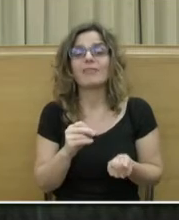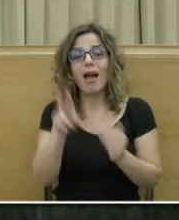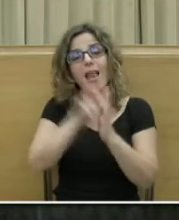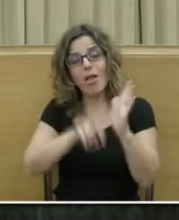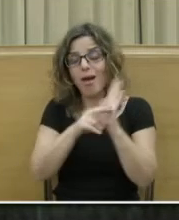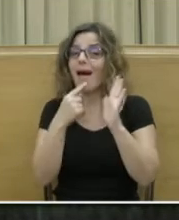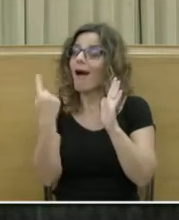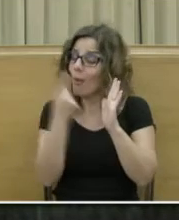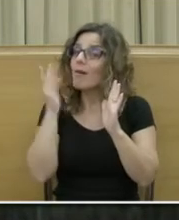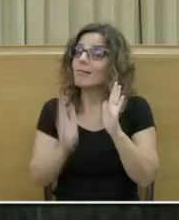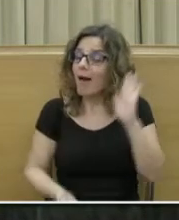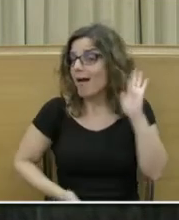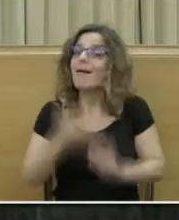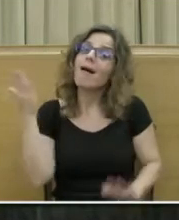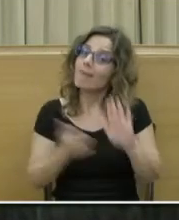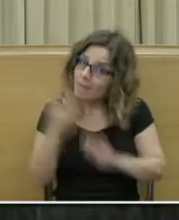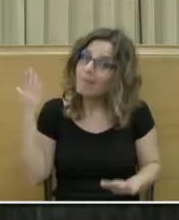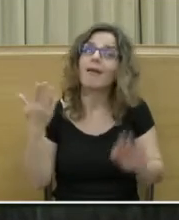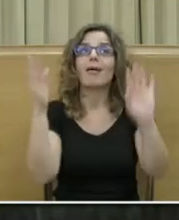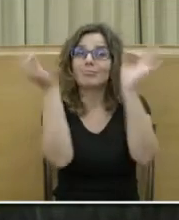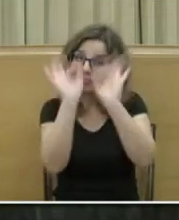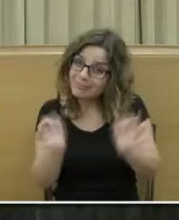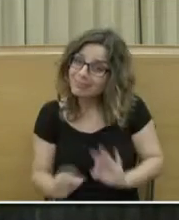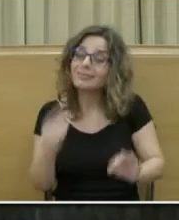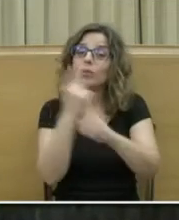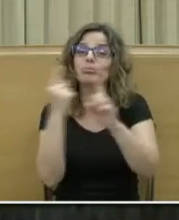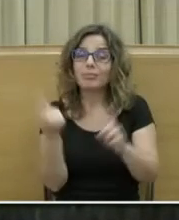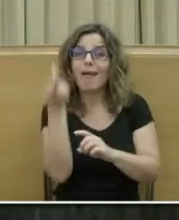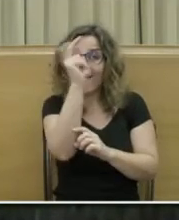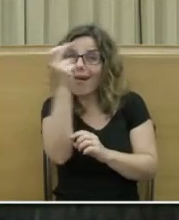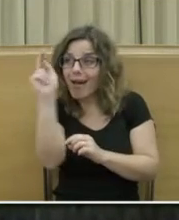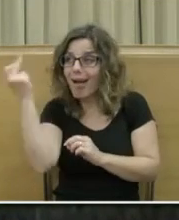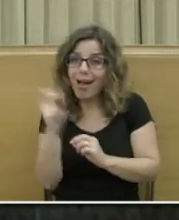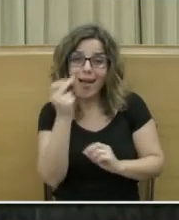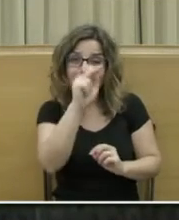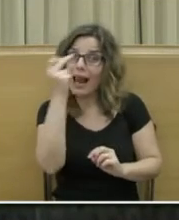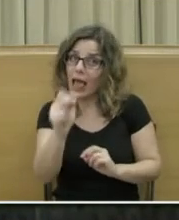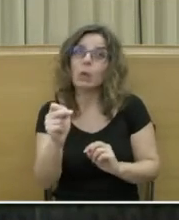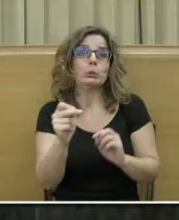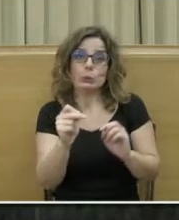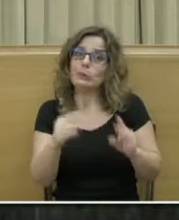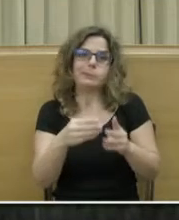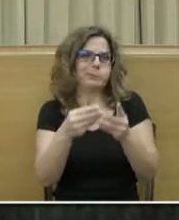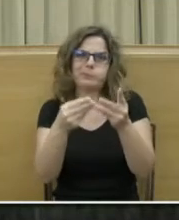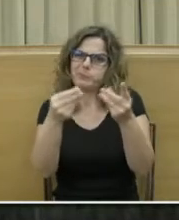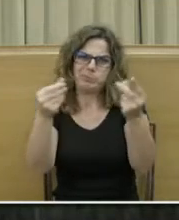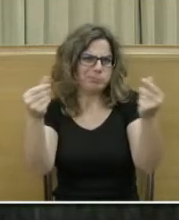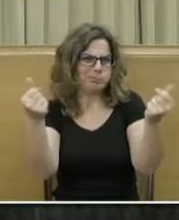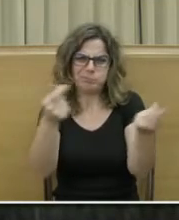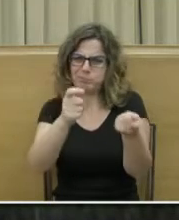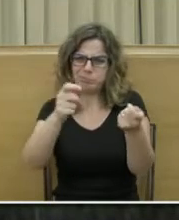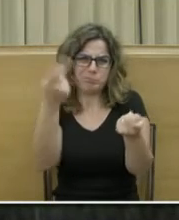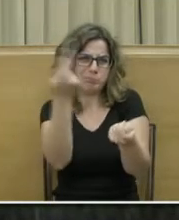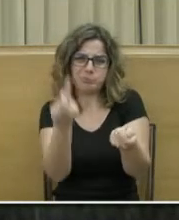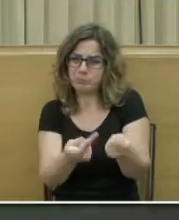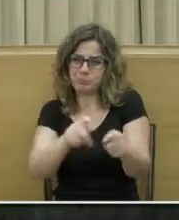de intervenção urgente, pois esses elementos encontravam-se em avançado estado de deterioração, libertando